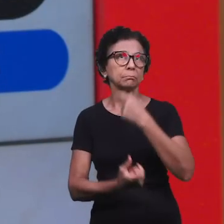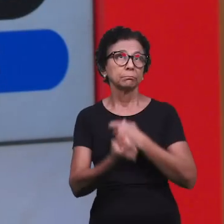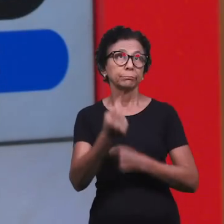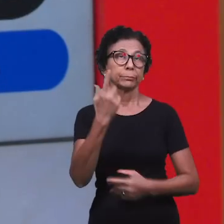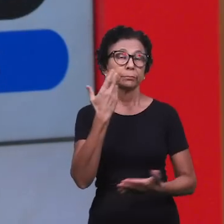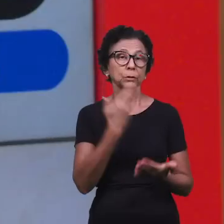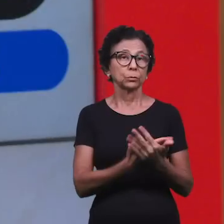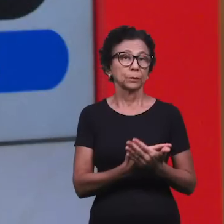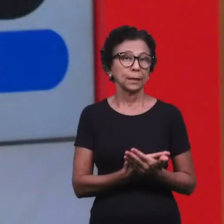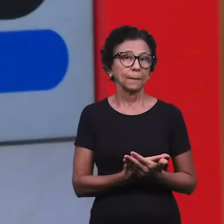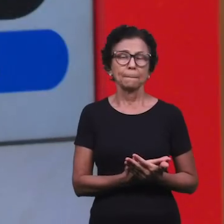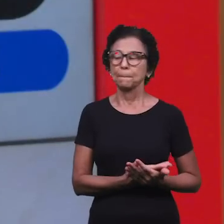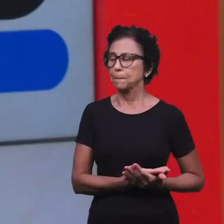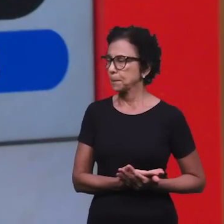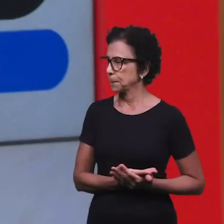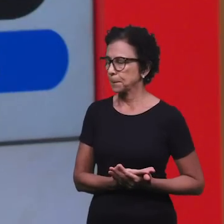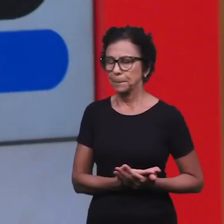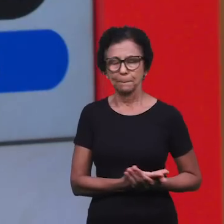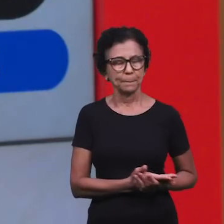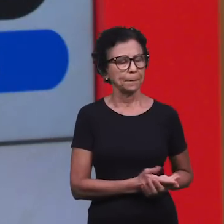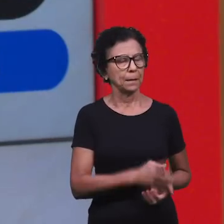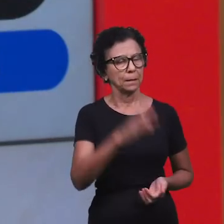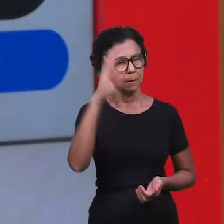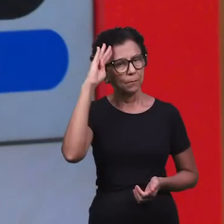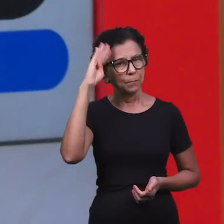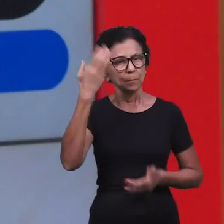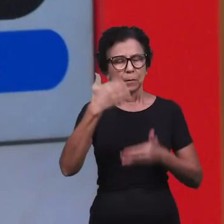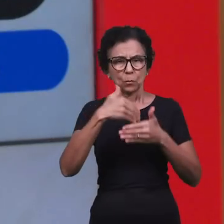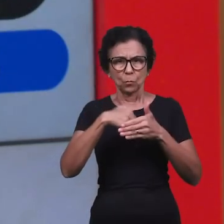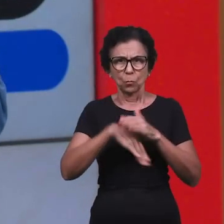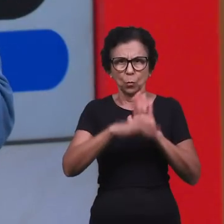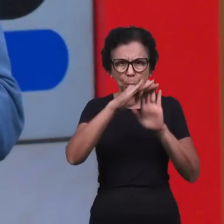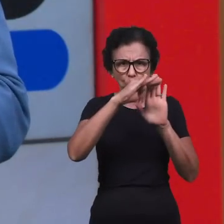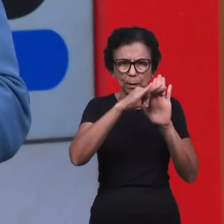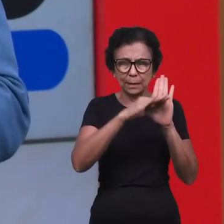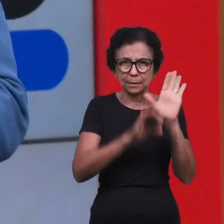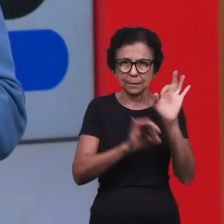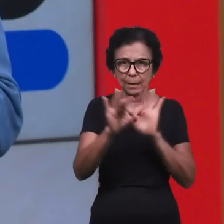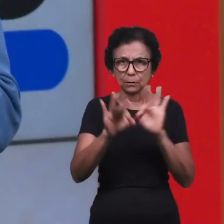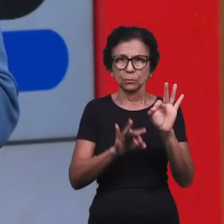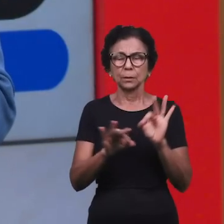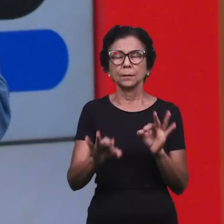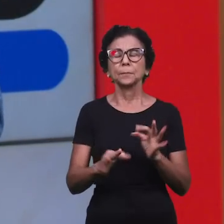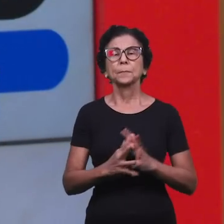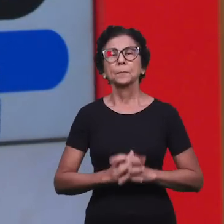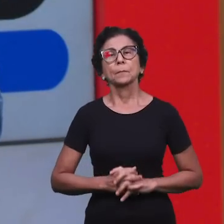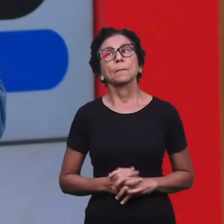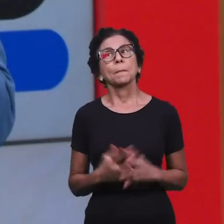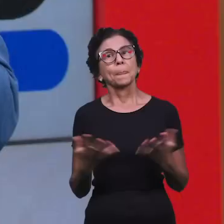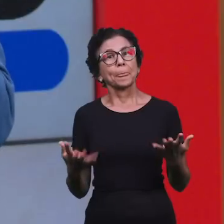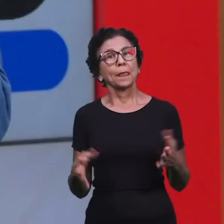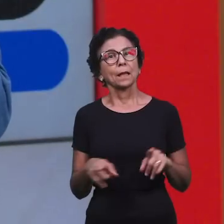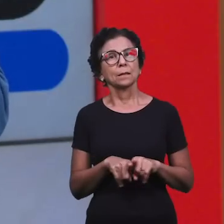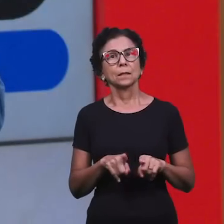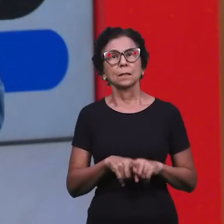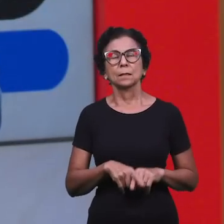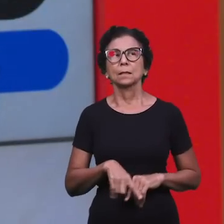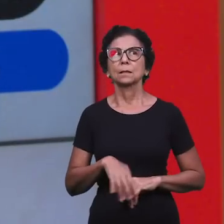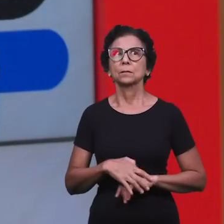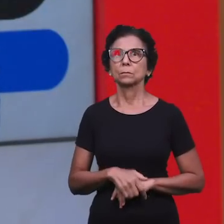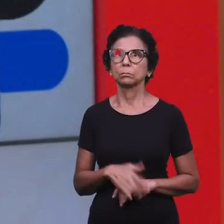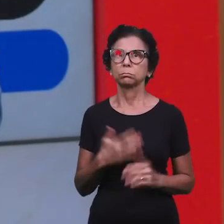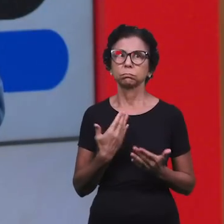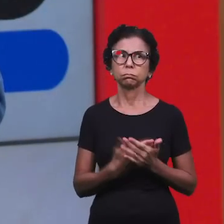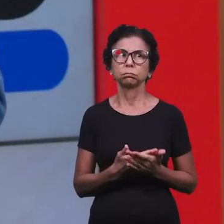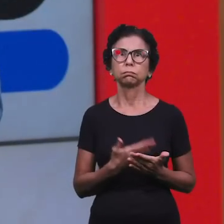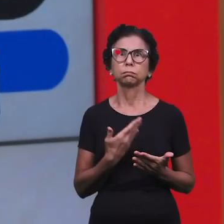tudo bem? É fundamental que a gente tenha essa consistência, porque nós já até falamos que às vezes a jornada de estudo ela vai